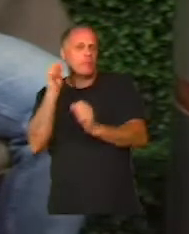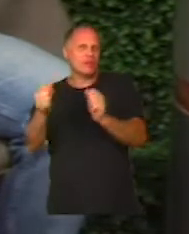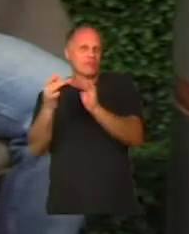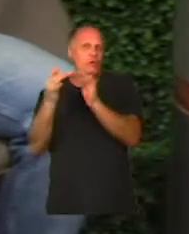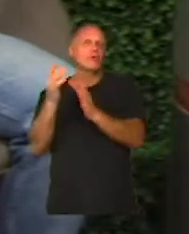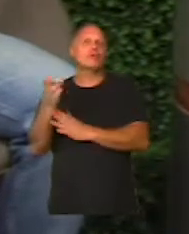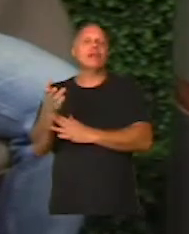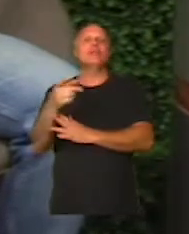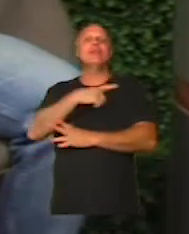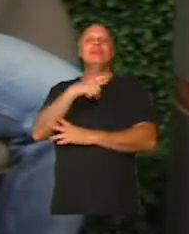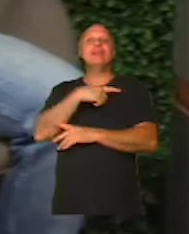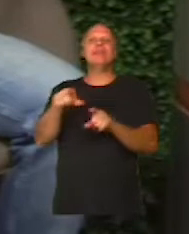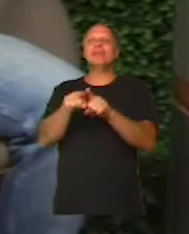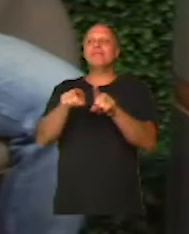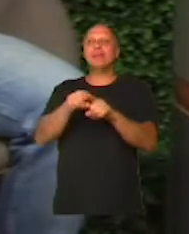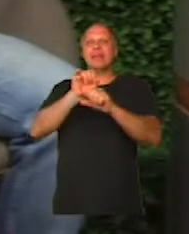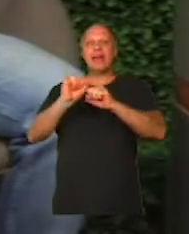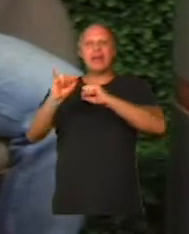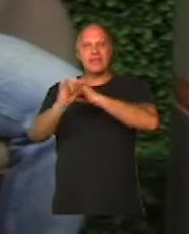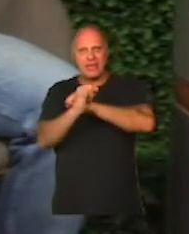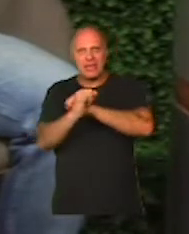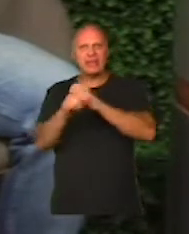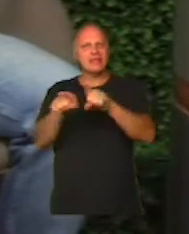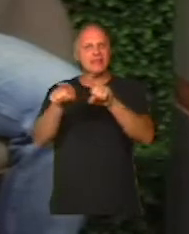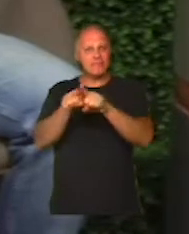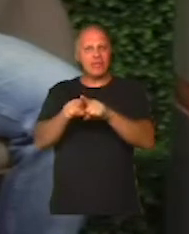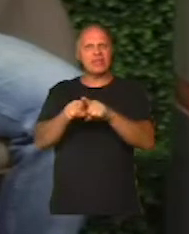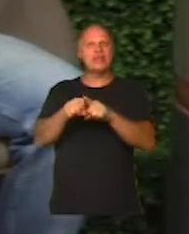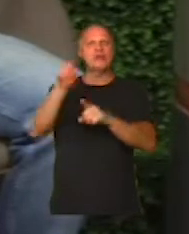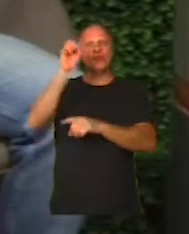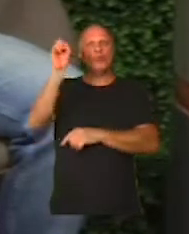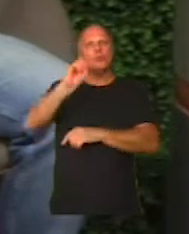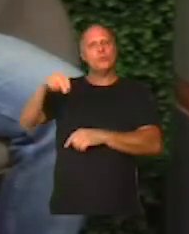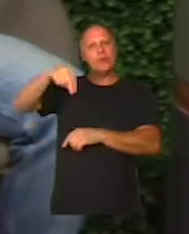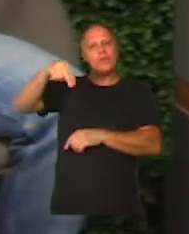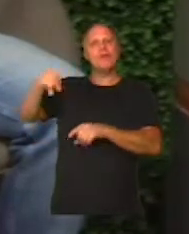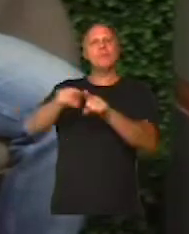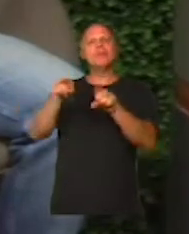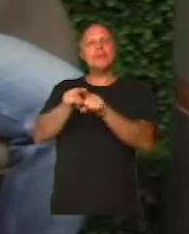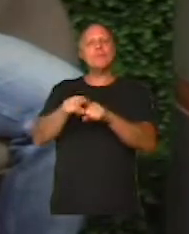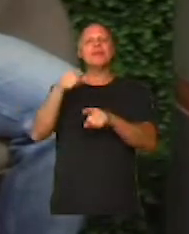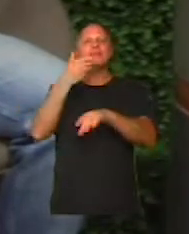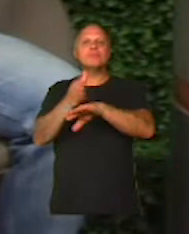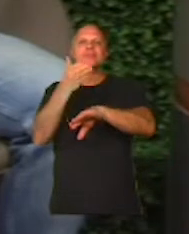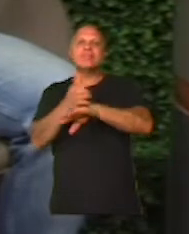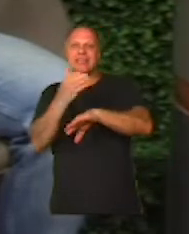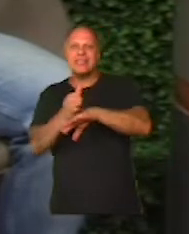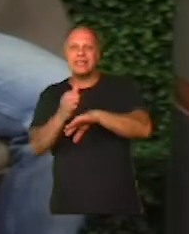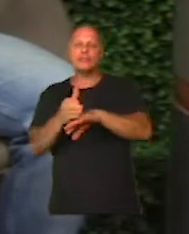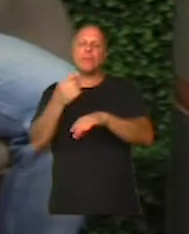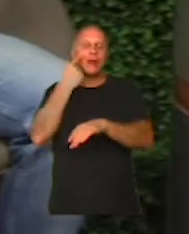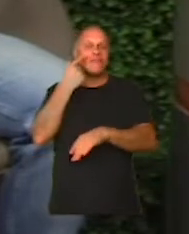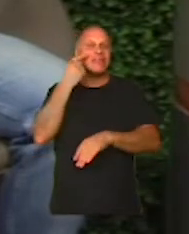E temos a Ilha, que vai apresentar agora em outubro e novembro, e no meio disso nós estamos ensaiando, a gente está vendo se a gente